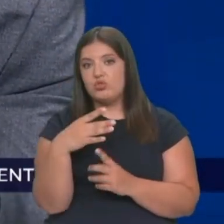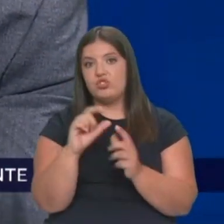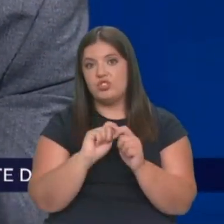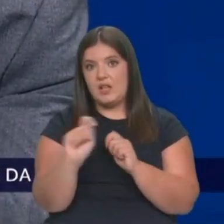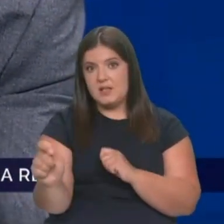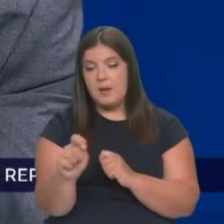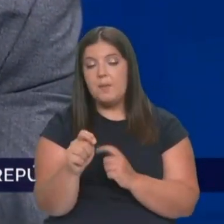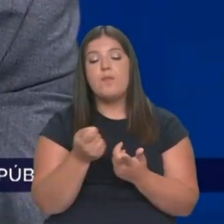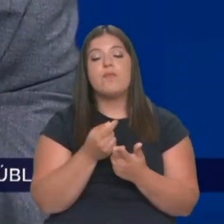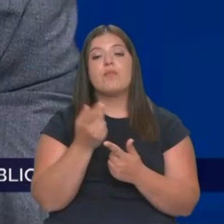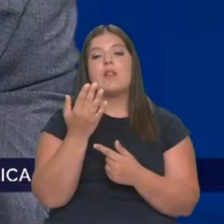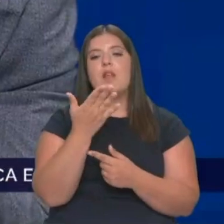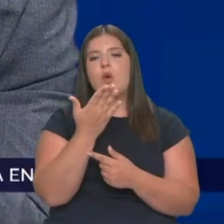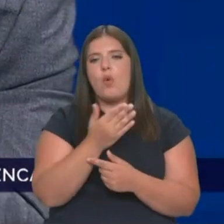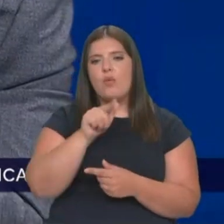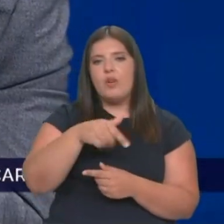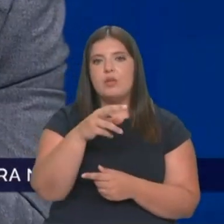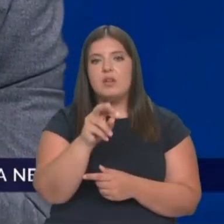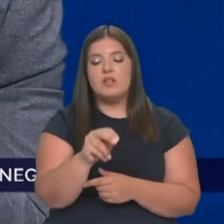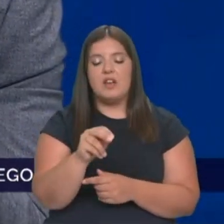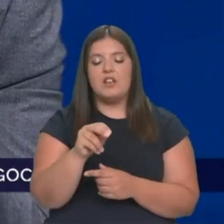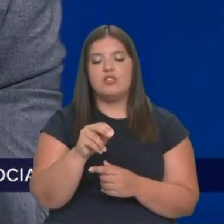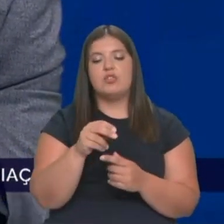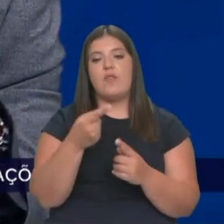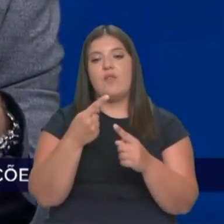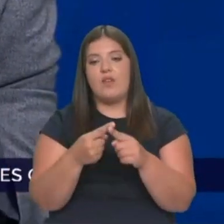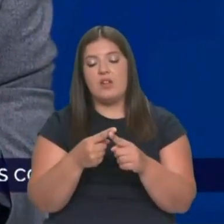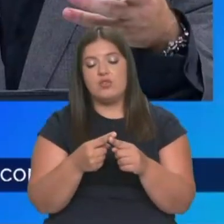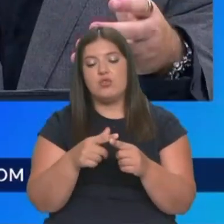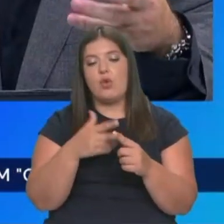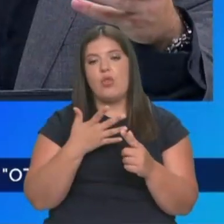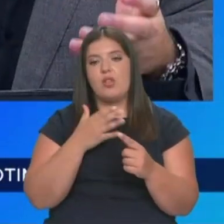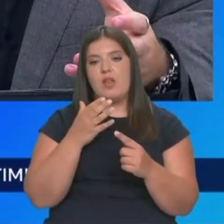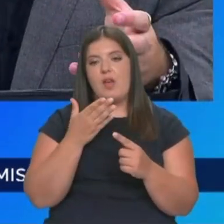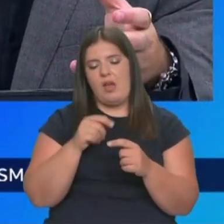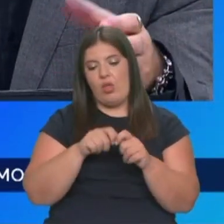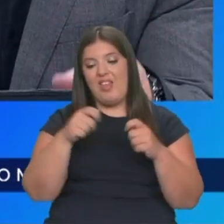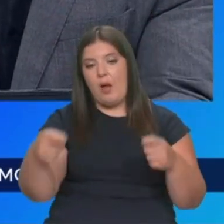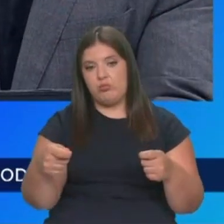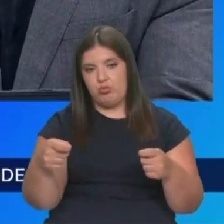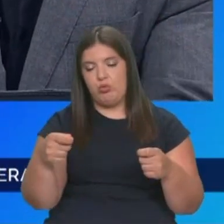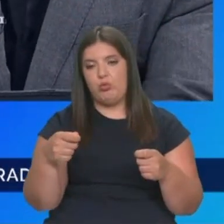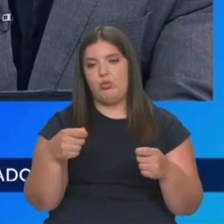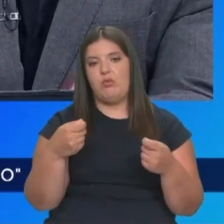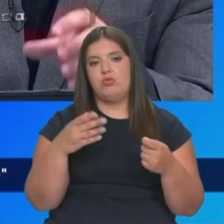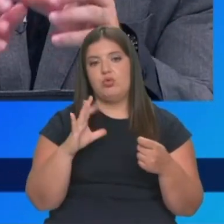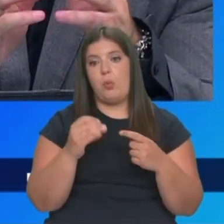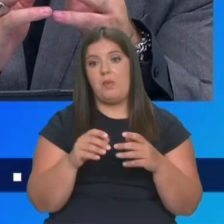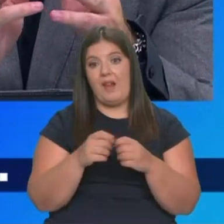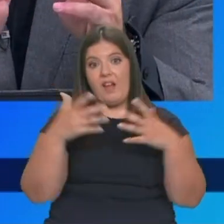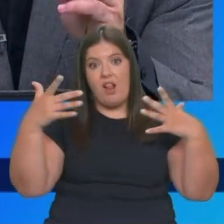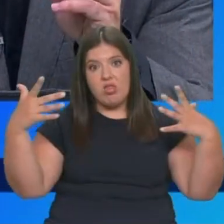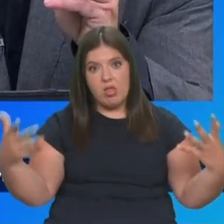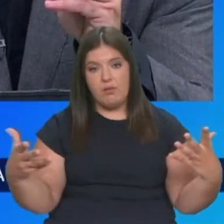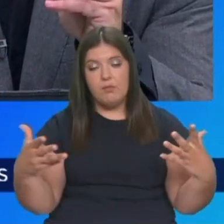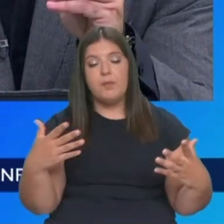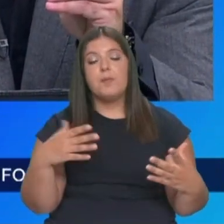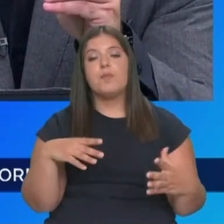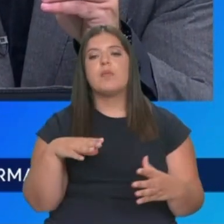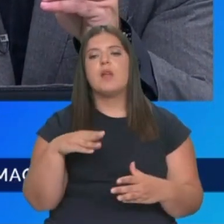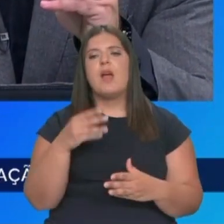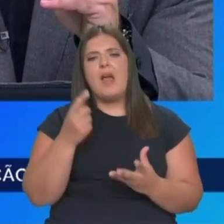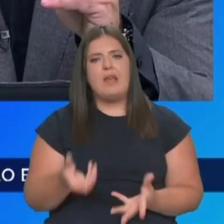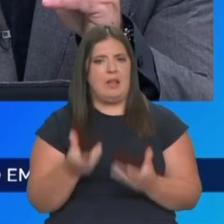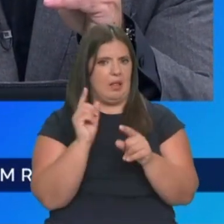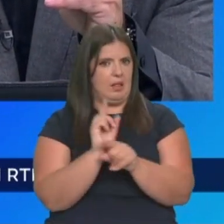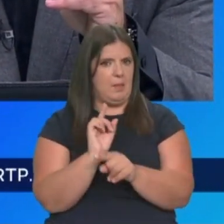de 1,3 vezes o diâmetro de Júpiter, portanto, é um planeta maciço, é um planeta grande. E é um Júpiter quente também,